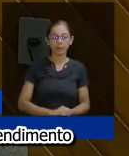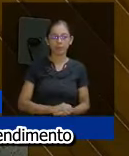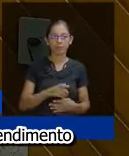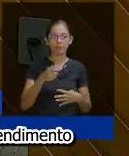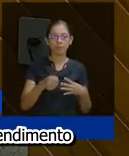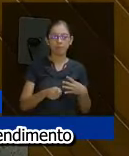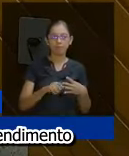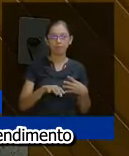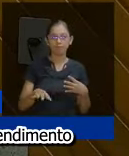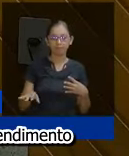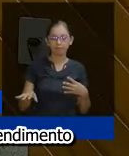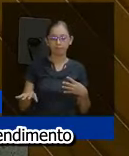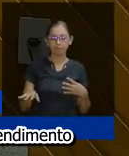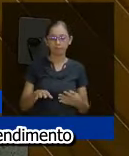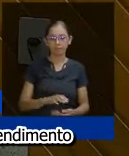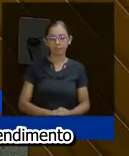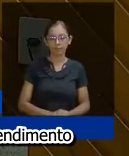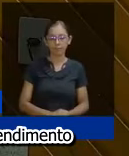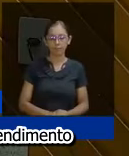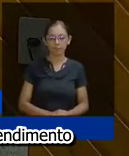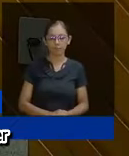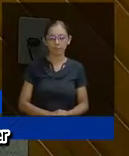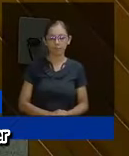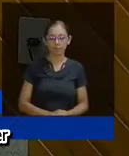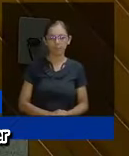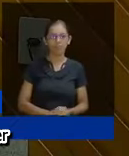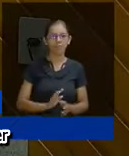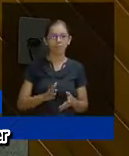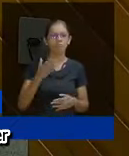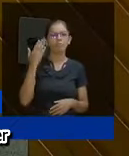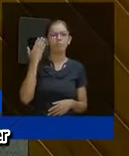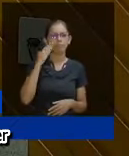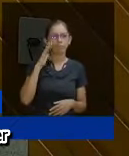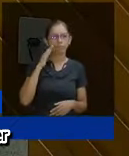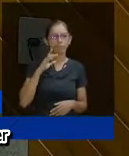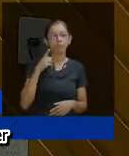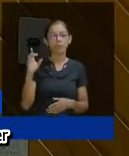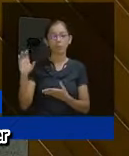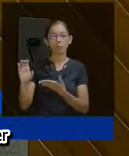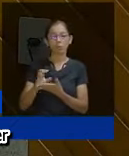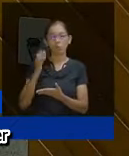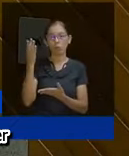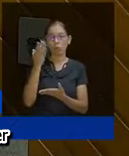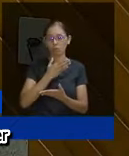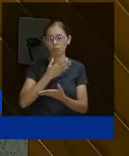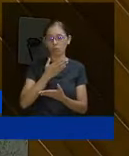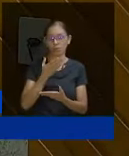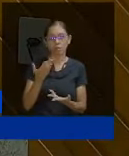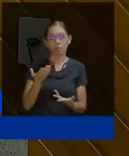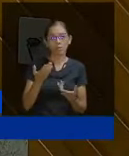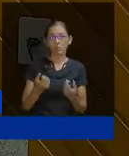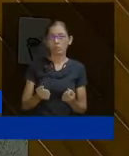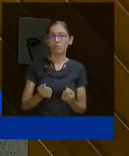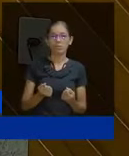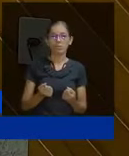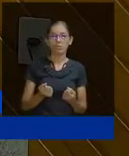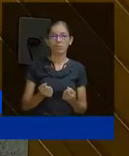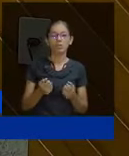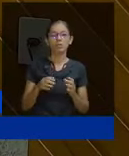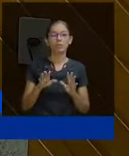jurisprudência há muito tempo firmou o entendimento de que essa rejeição de contas ela tem que ter o dolo